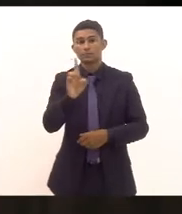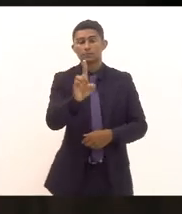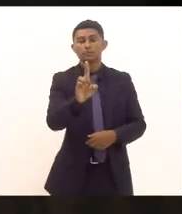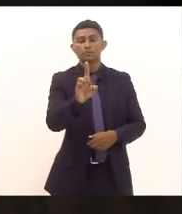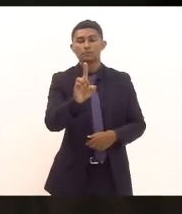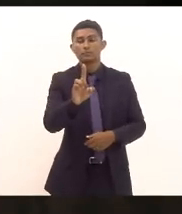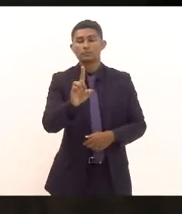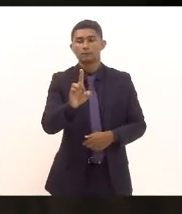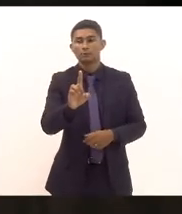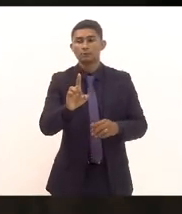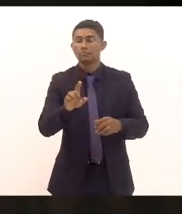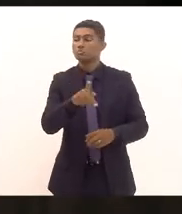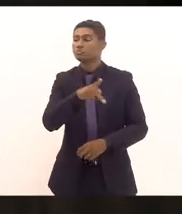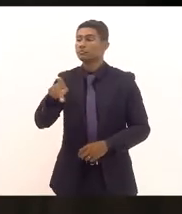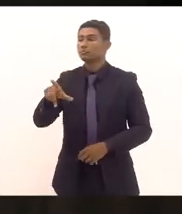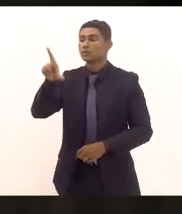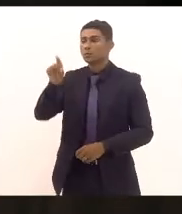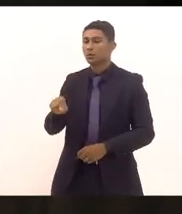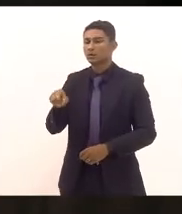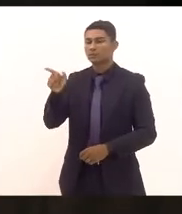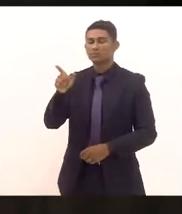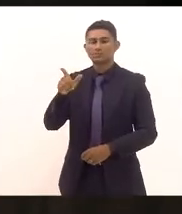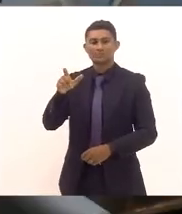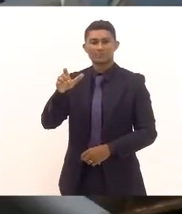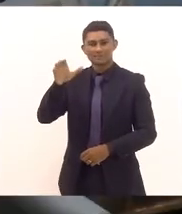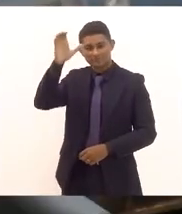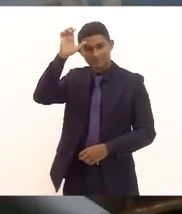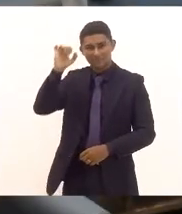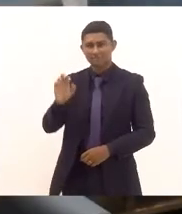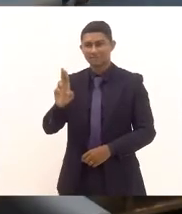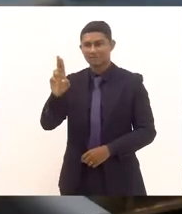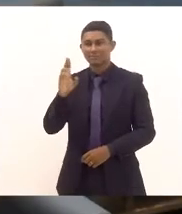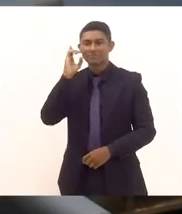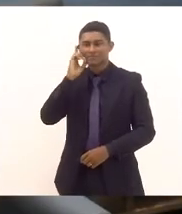a presidência designa Deputado da Tia Jô